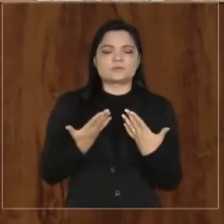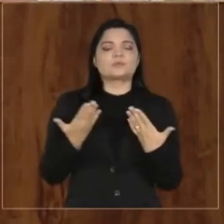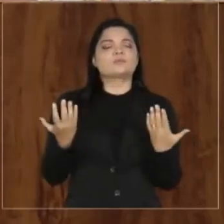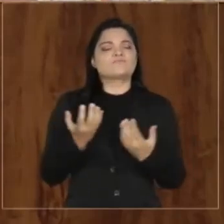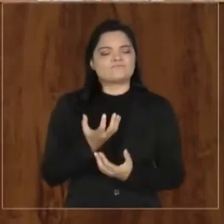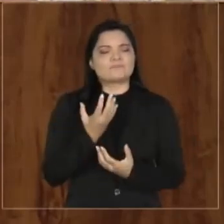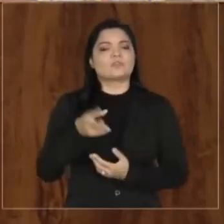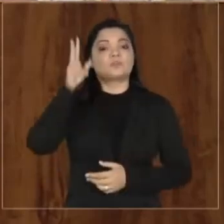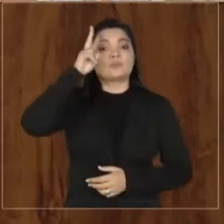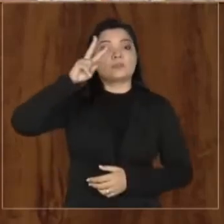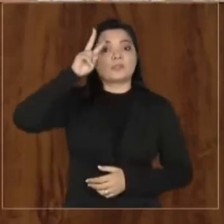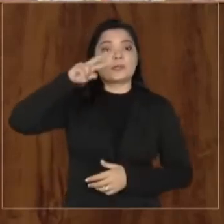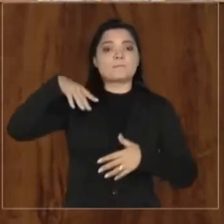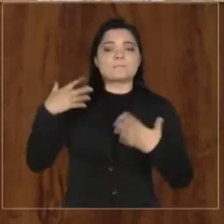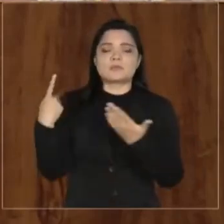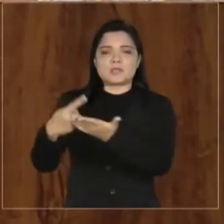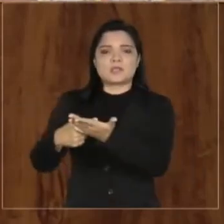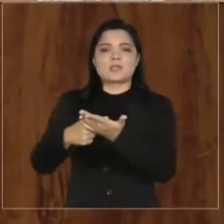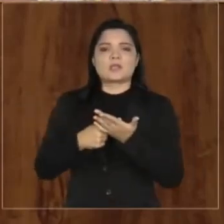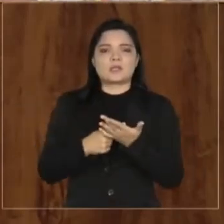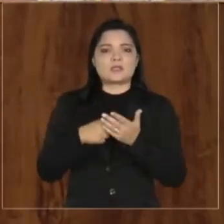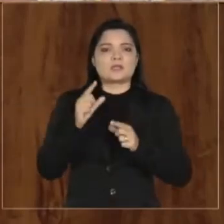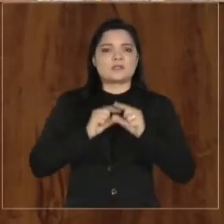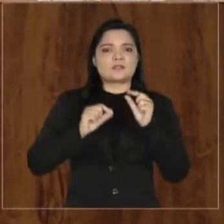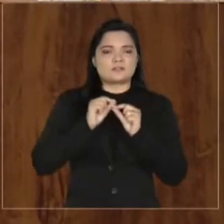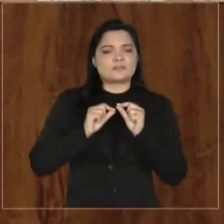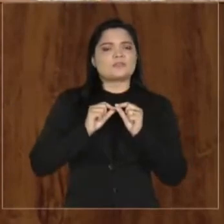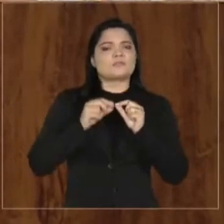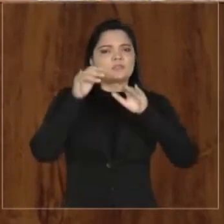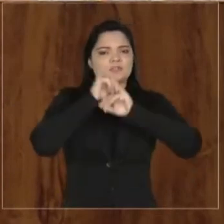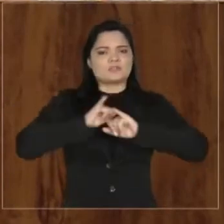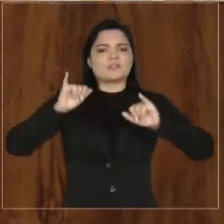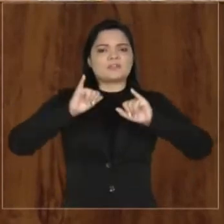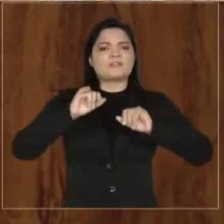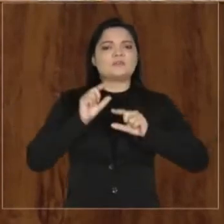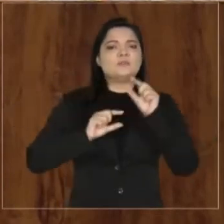quero lembrar, convidar, com muita alegria dizer que